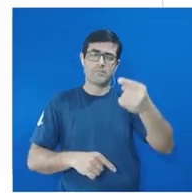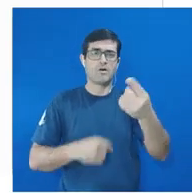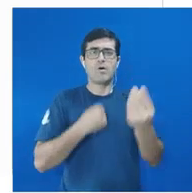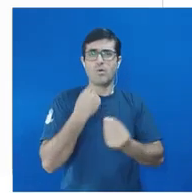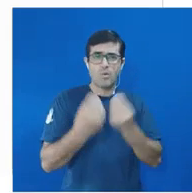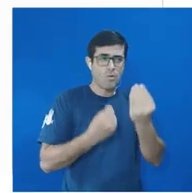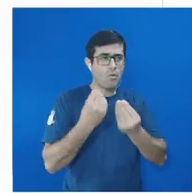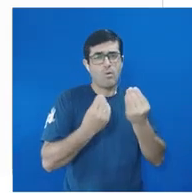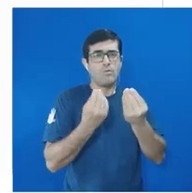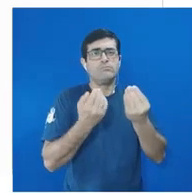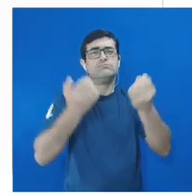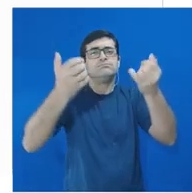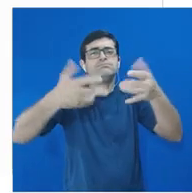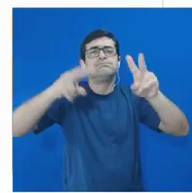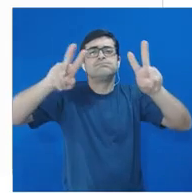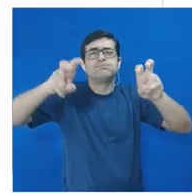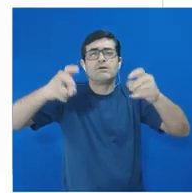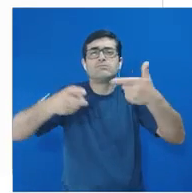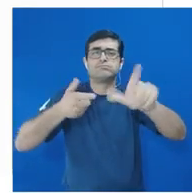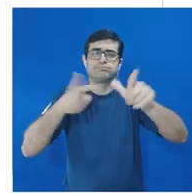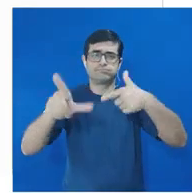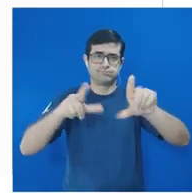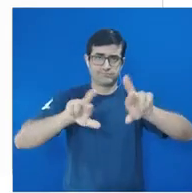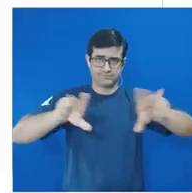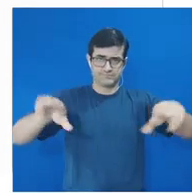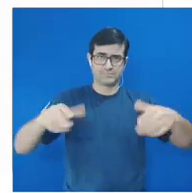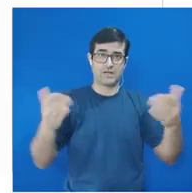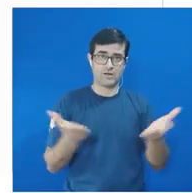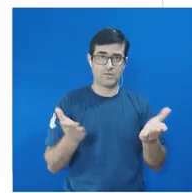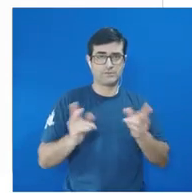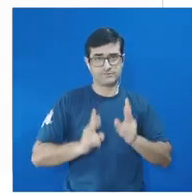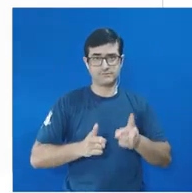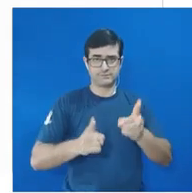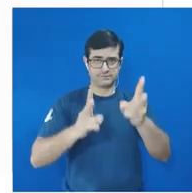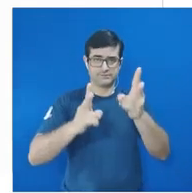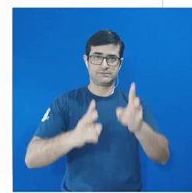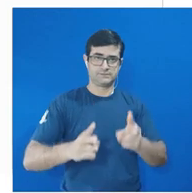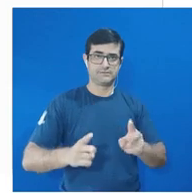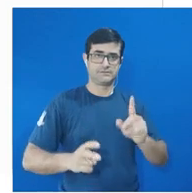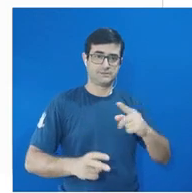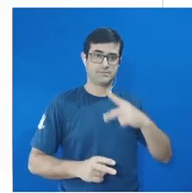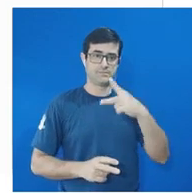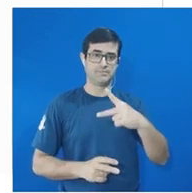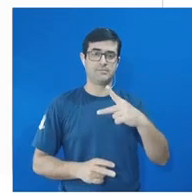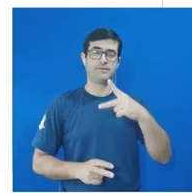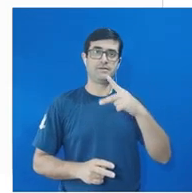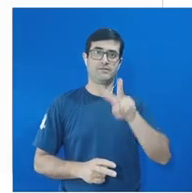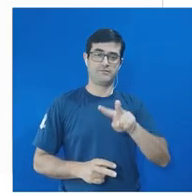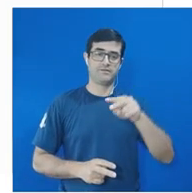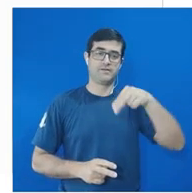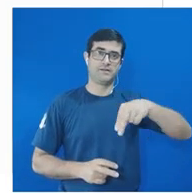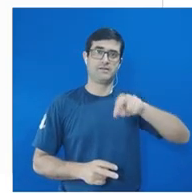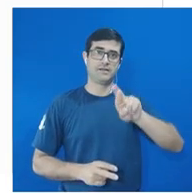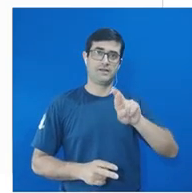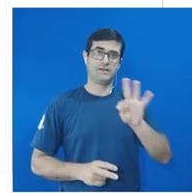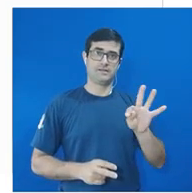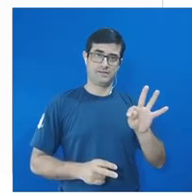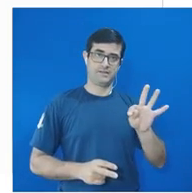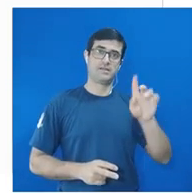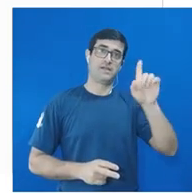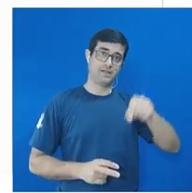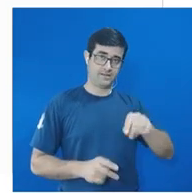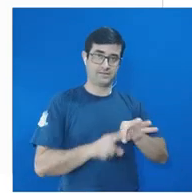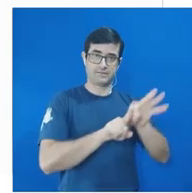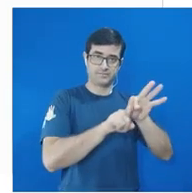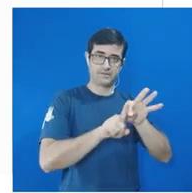depois eu vou explicar a fuga da idealidade para vocês. Mas, a princípio, sempre a gente vai trabalhar com PV e NRT,